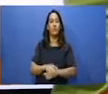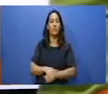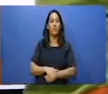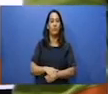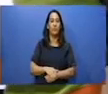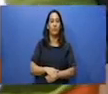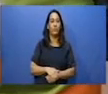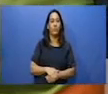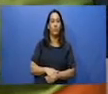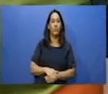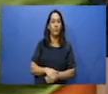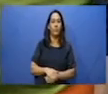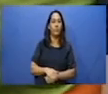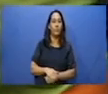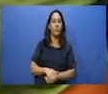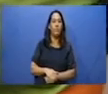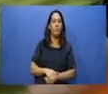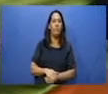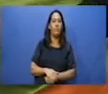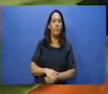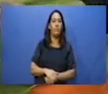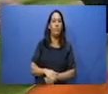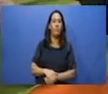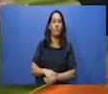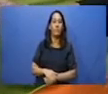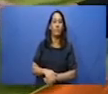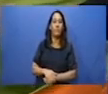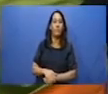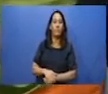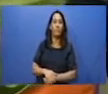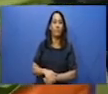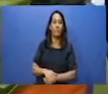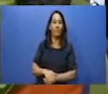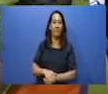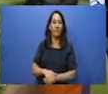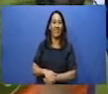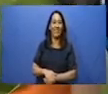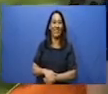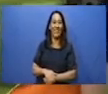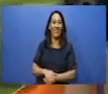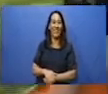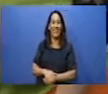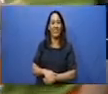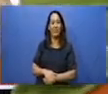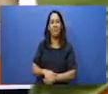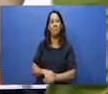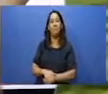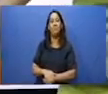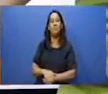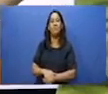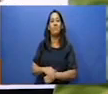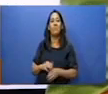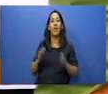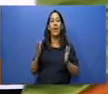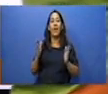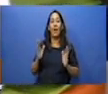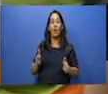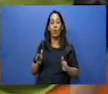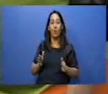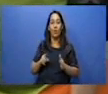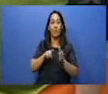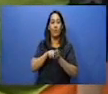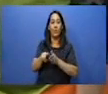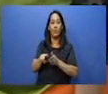escreve tudo junto, como criança de segundo ano não deve escrever, hein? Vamos lá para a